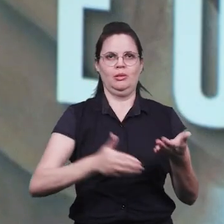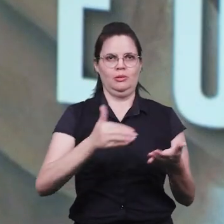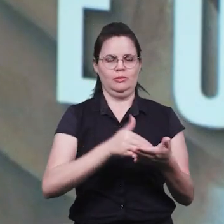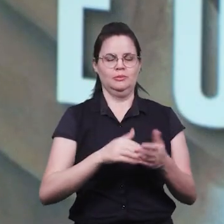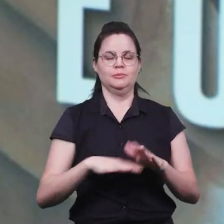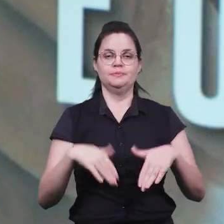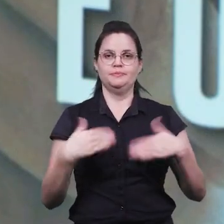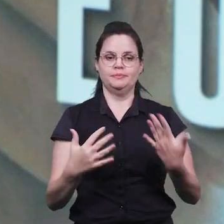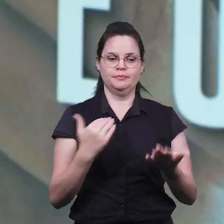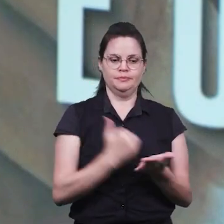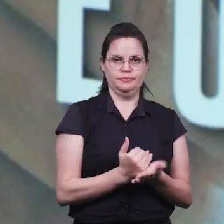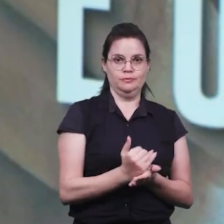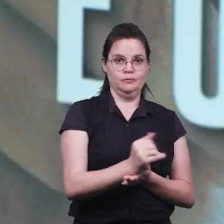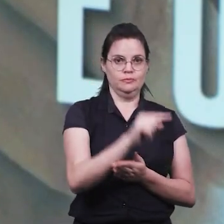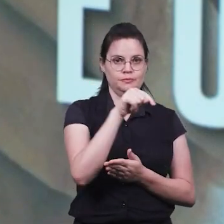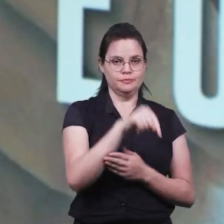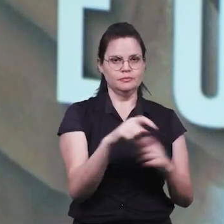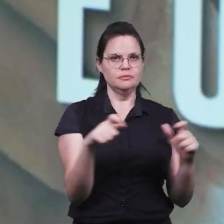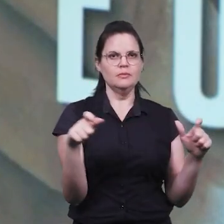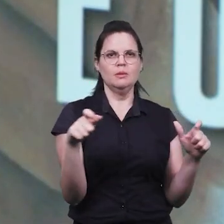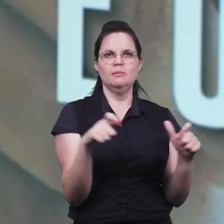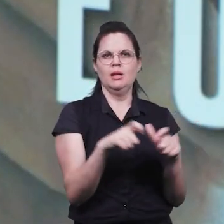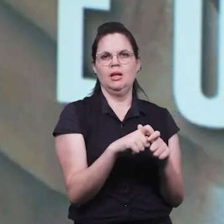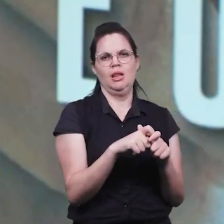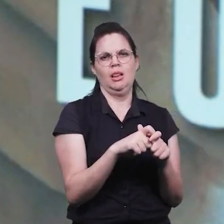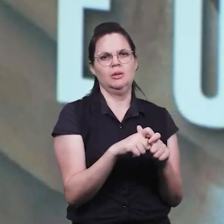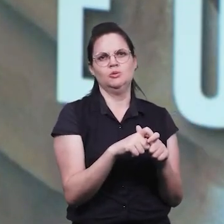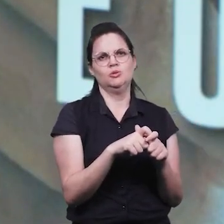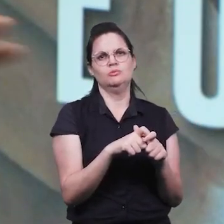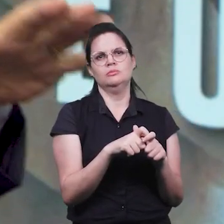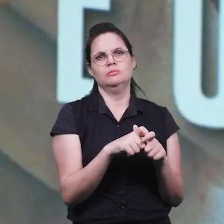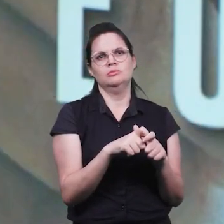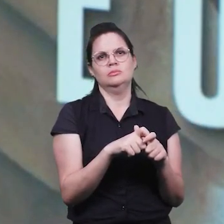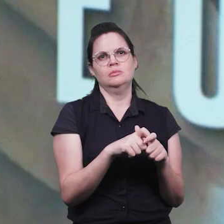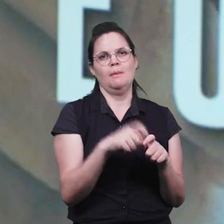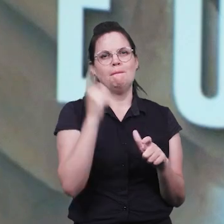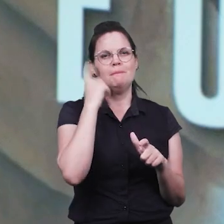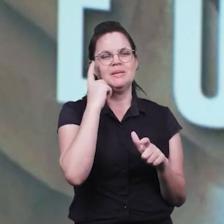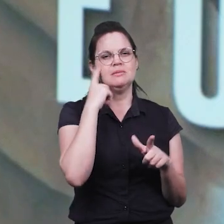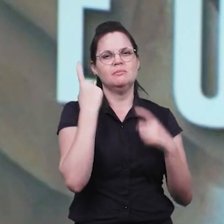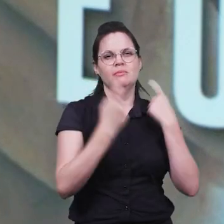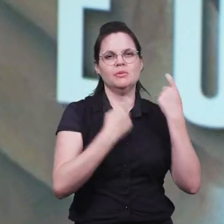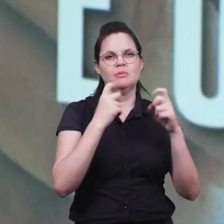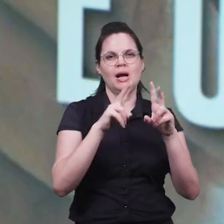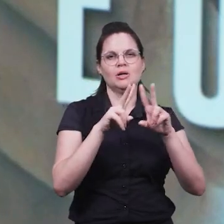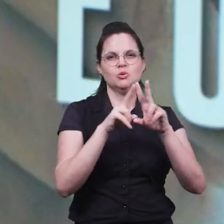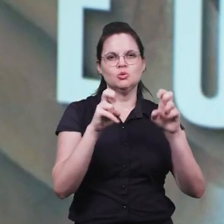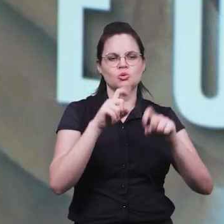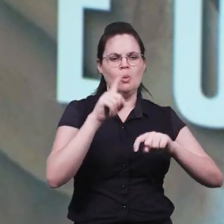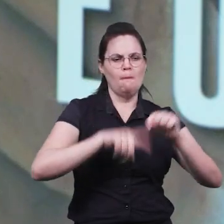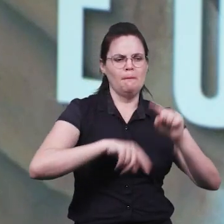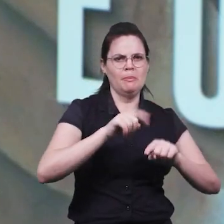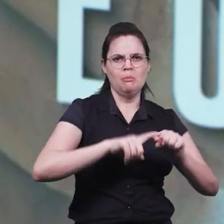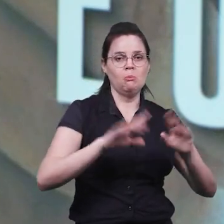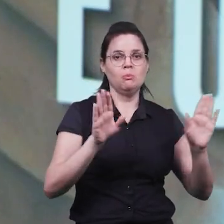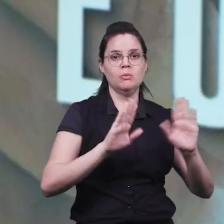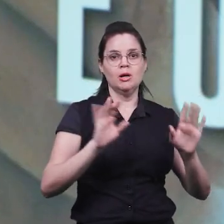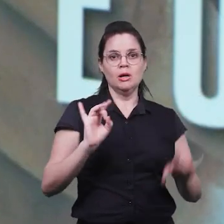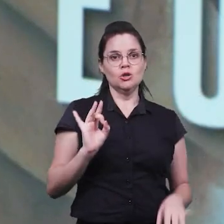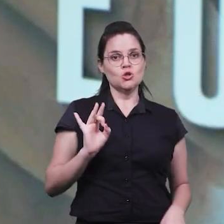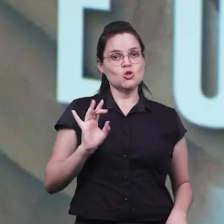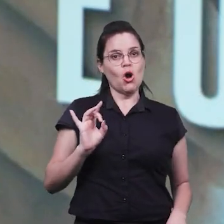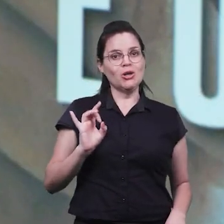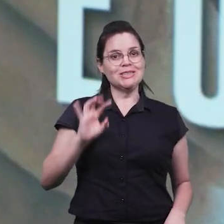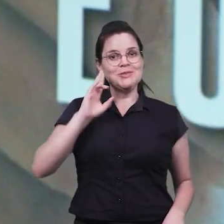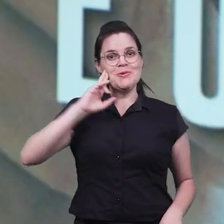logo no início da igreja, nunca houve preocupação com a parte material. Ela vinha automaticamente suprida